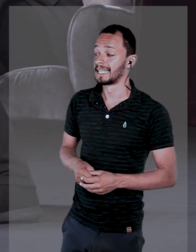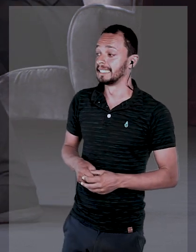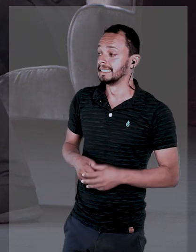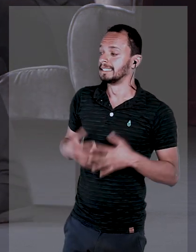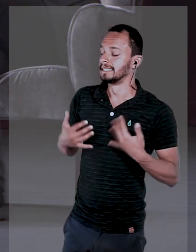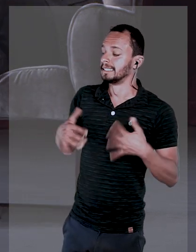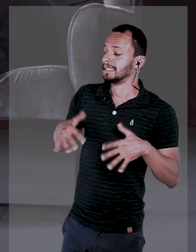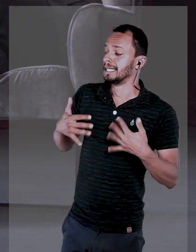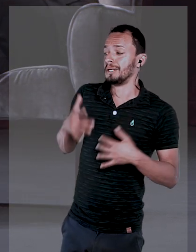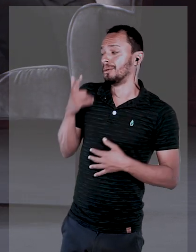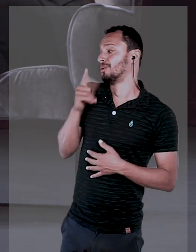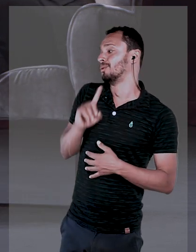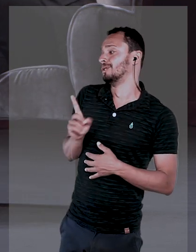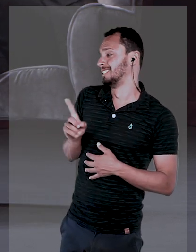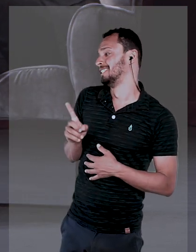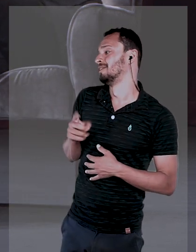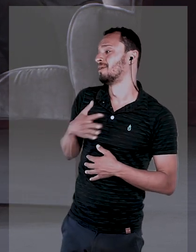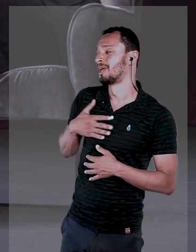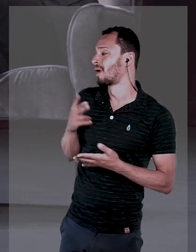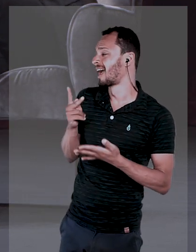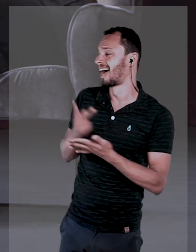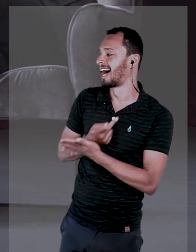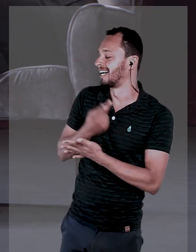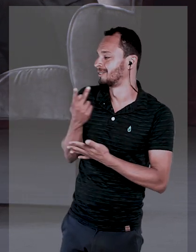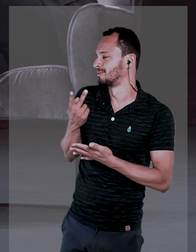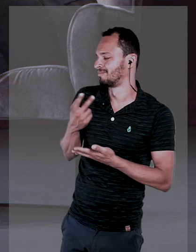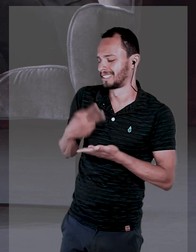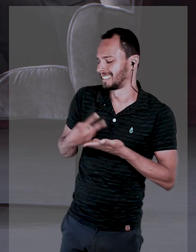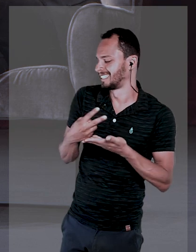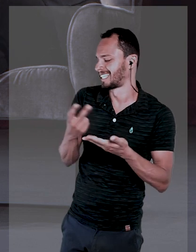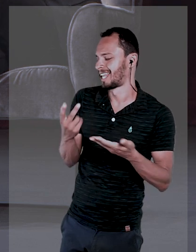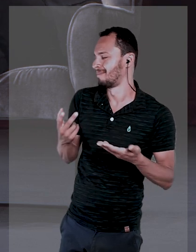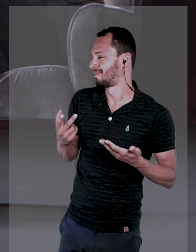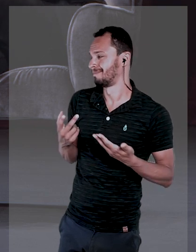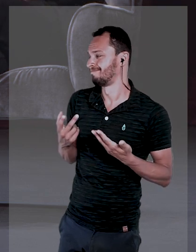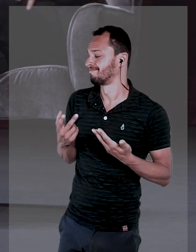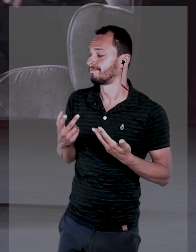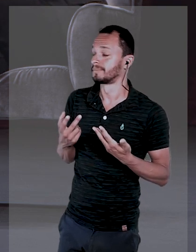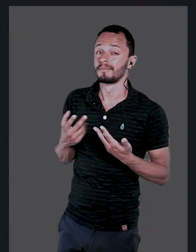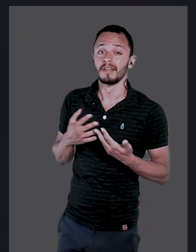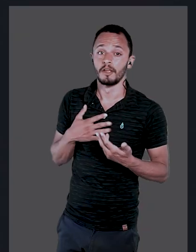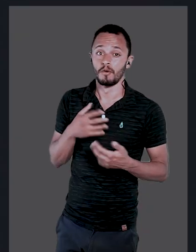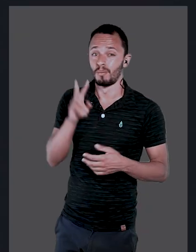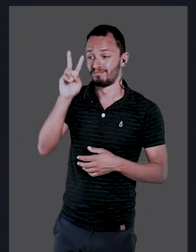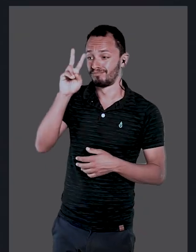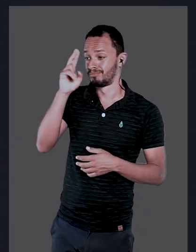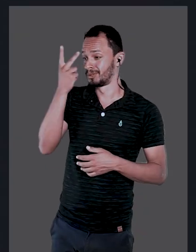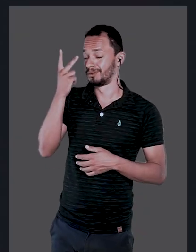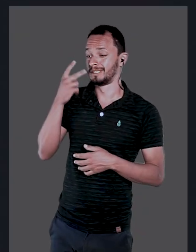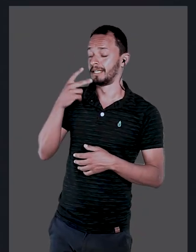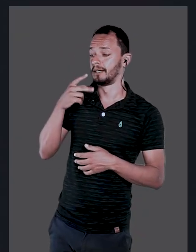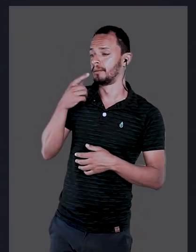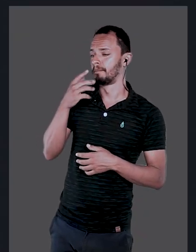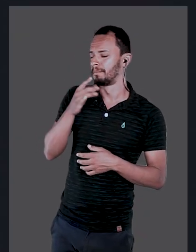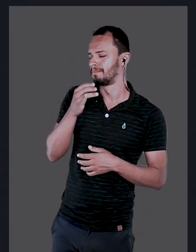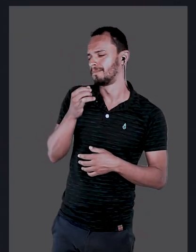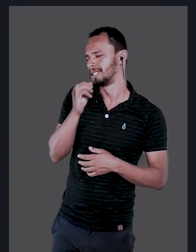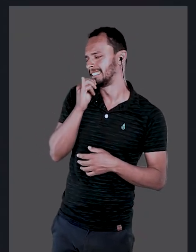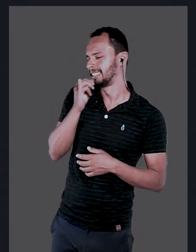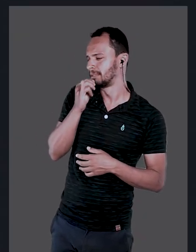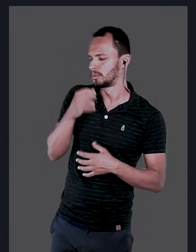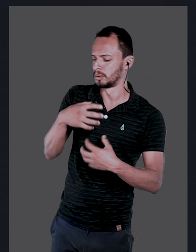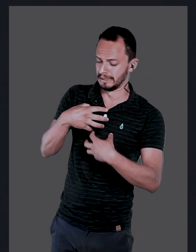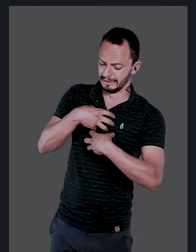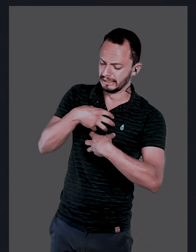Bem, eu acho que não consigo ajudar em nada, porque eu erro sempre em tudo. Assim, quando eu acho que não